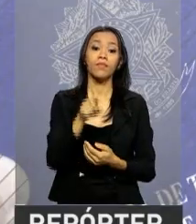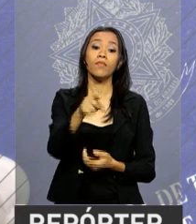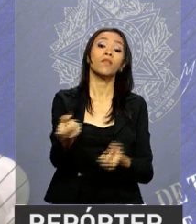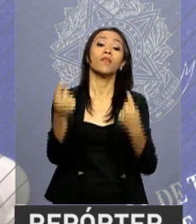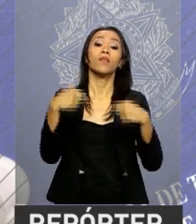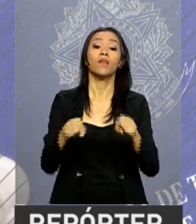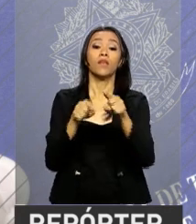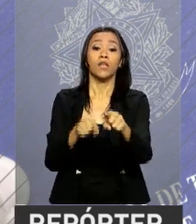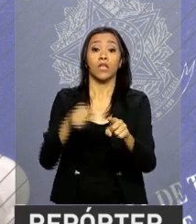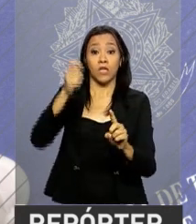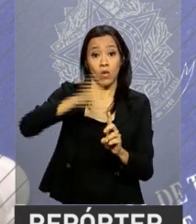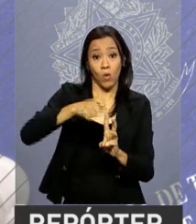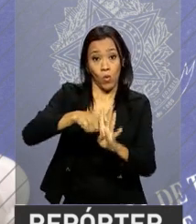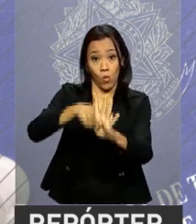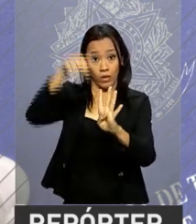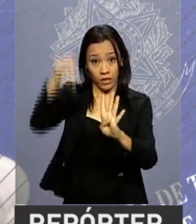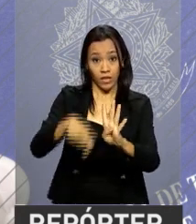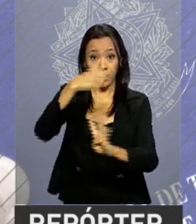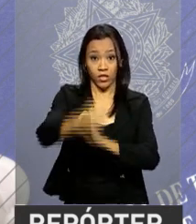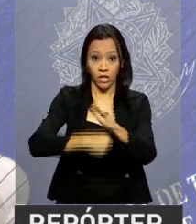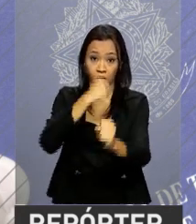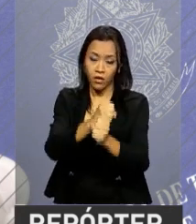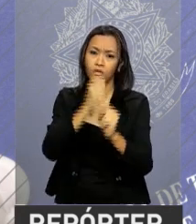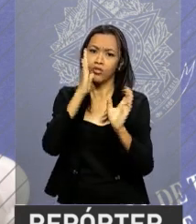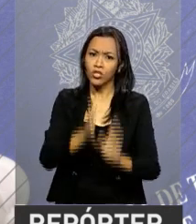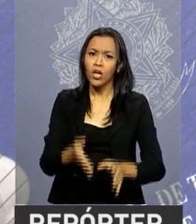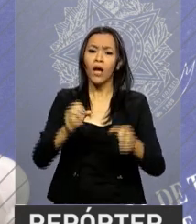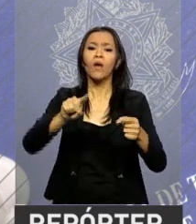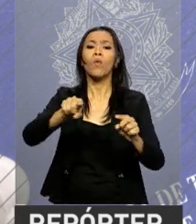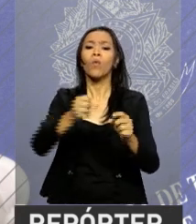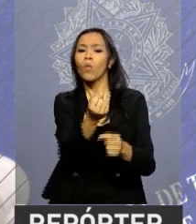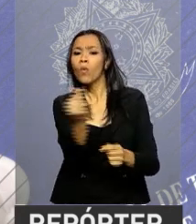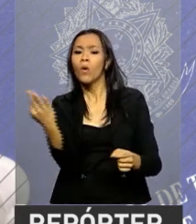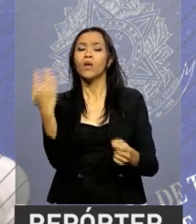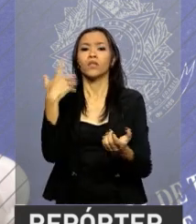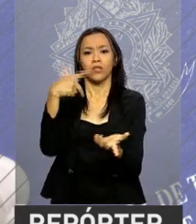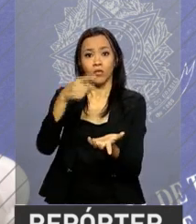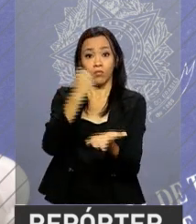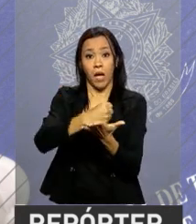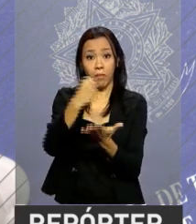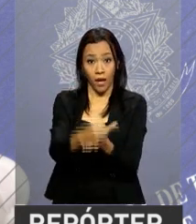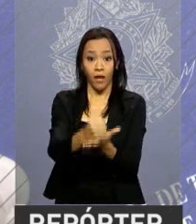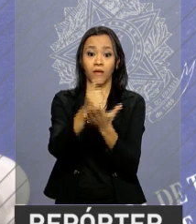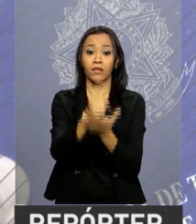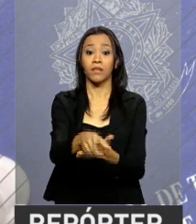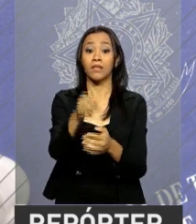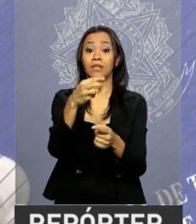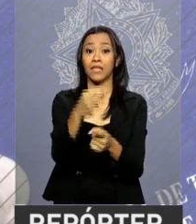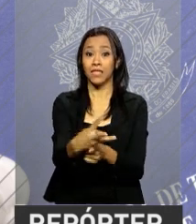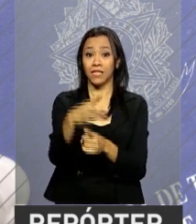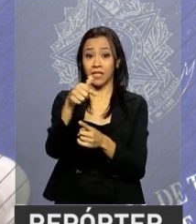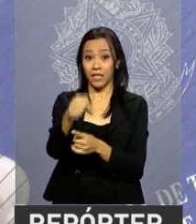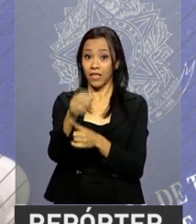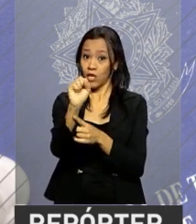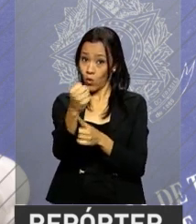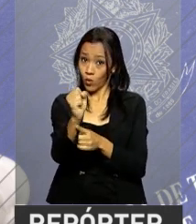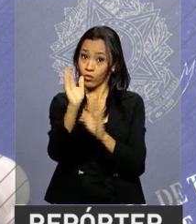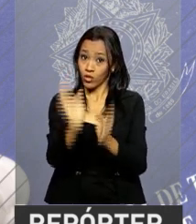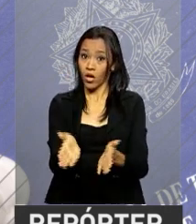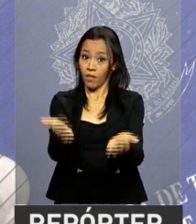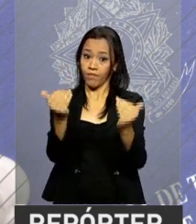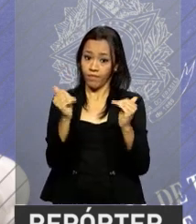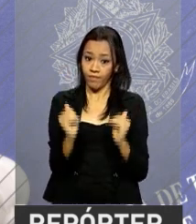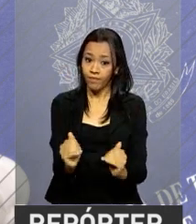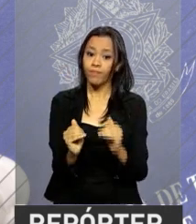quatro primeiros meses deste ano já foram fechados 378.000 postos de trabalho e quando os dados